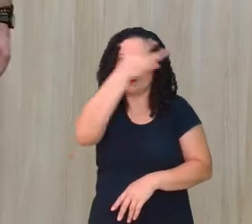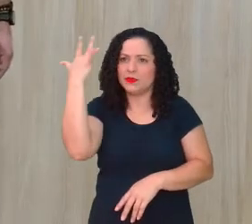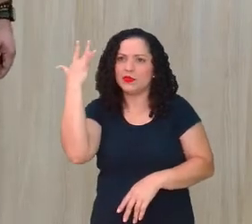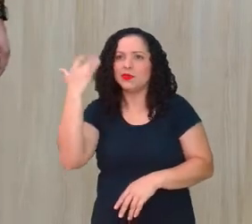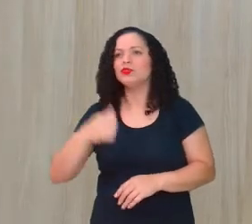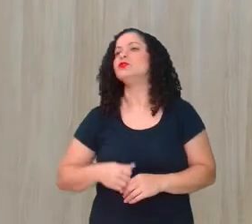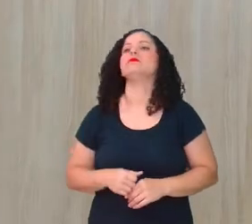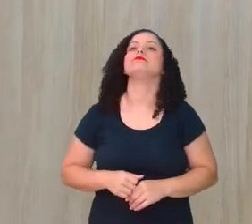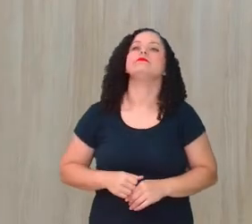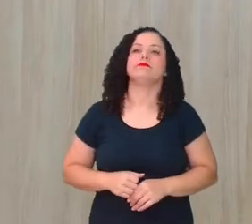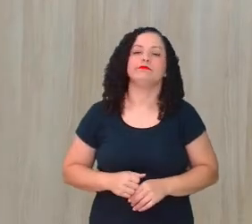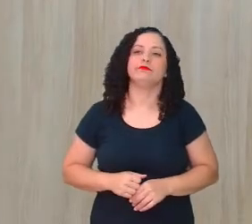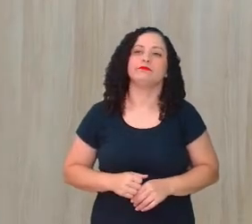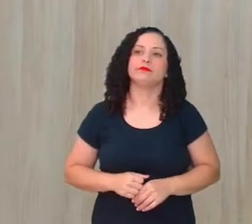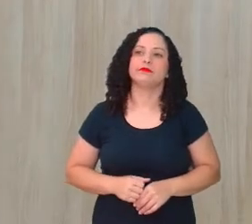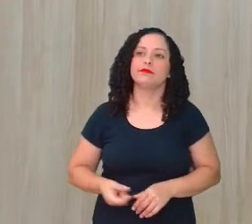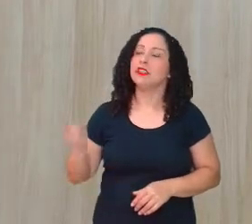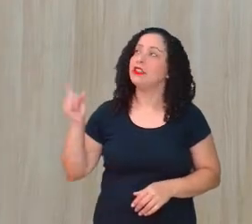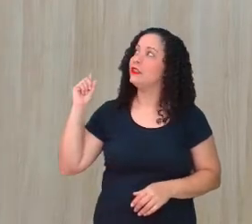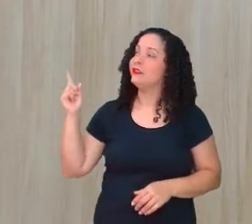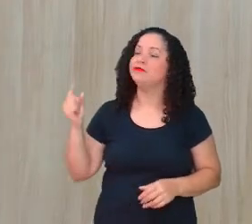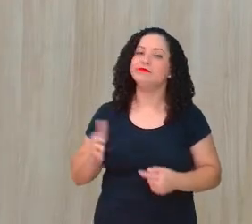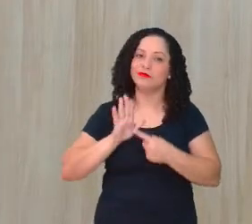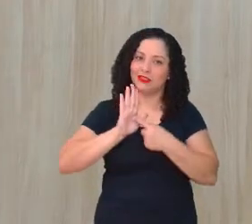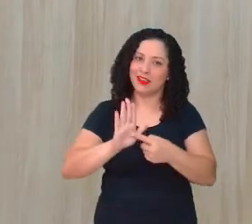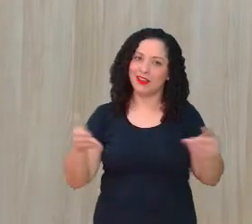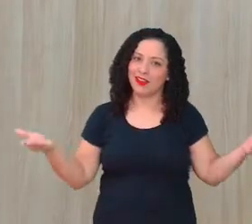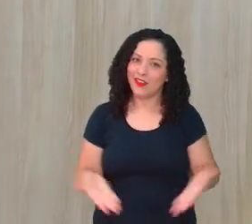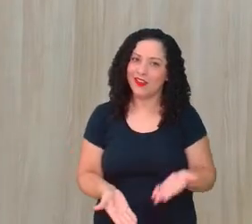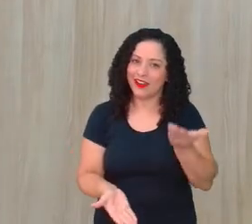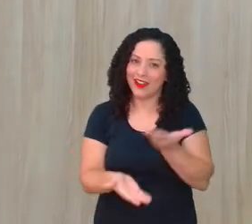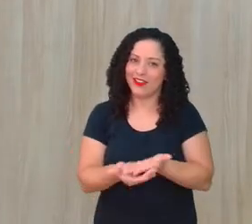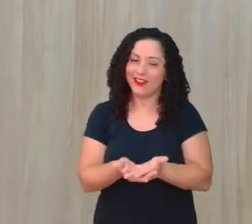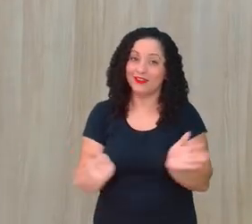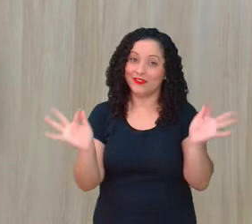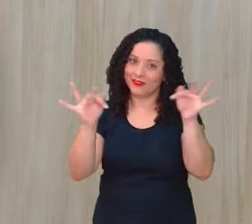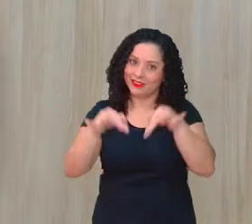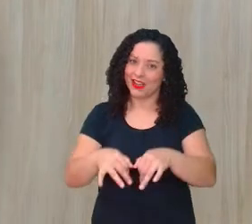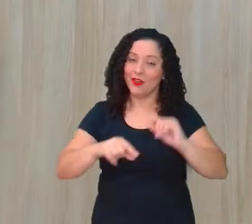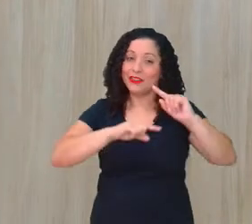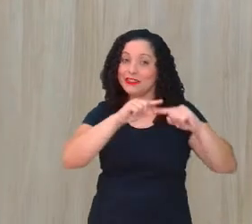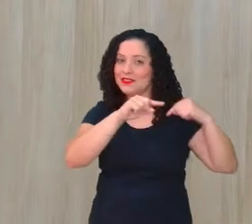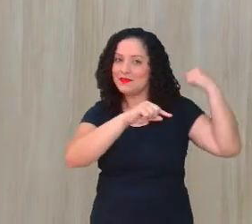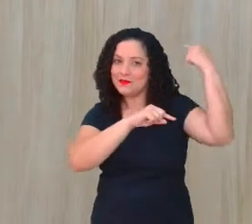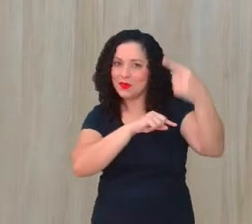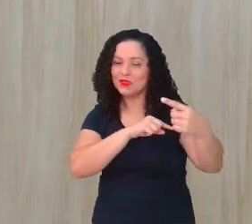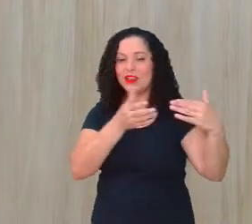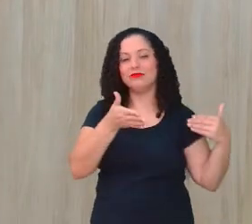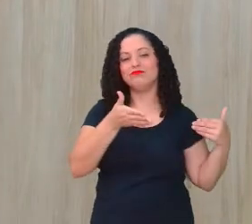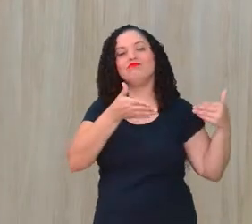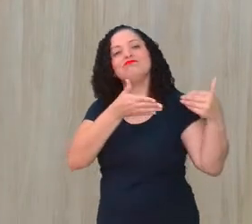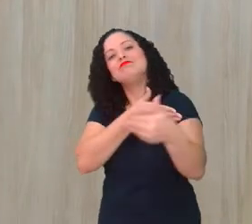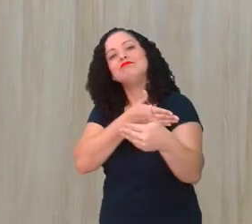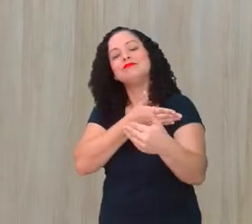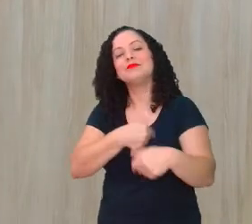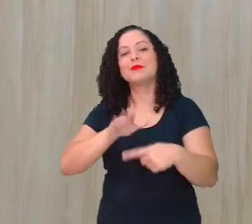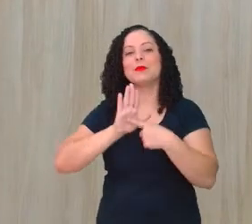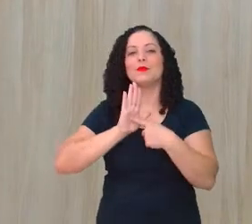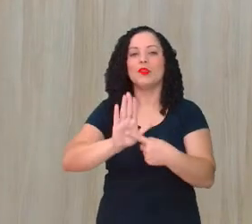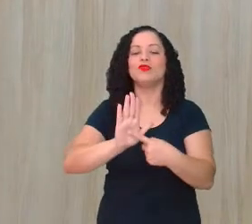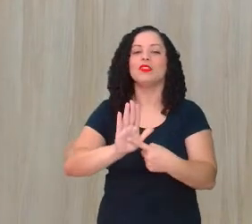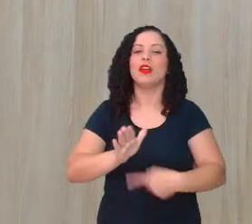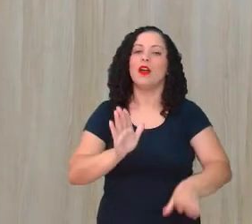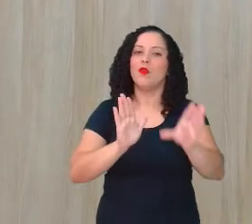nesse sentido, a gente se despede por aqui e na próxima aula a gente já vai trabalhar